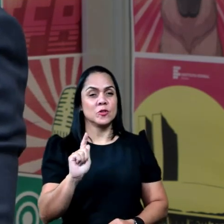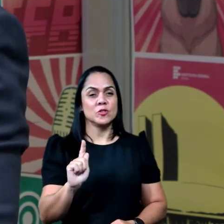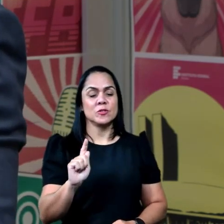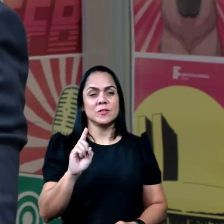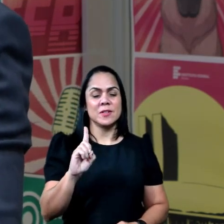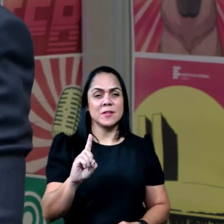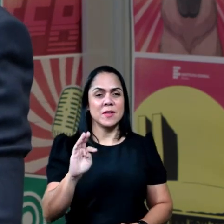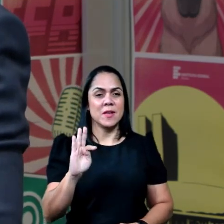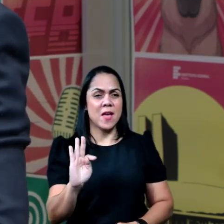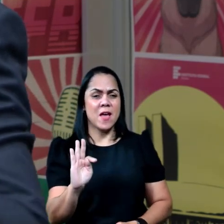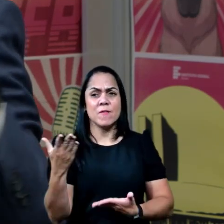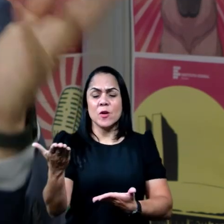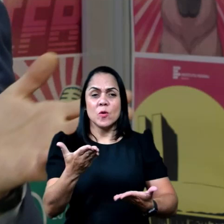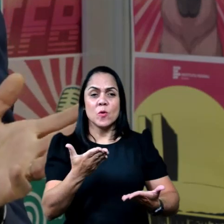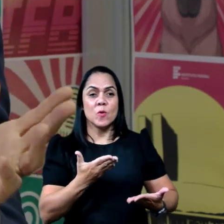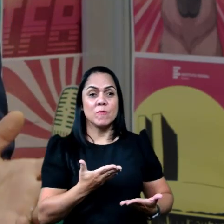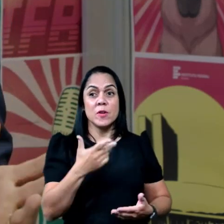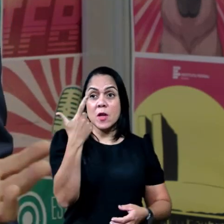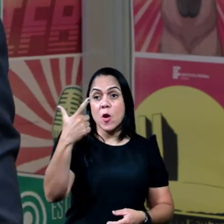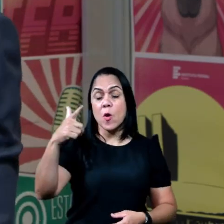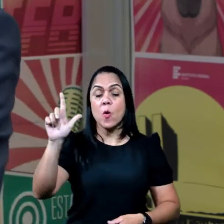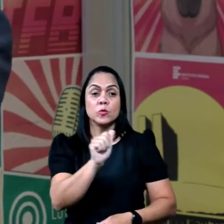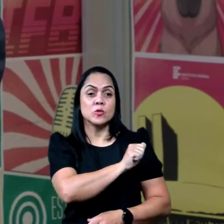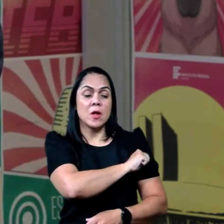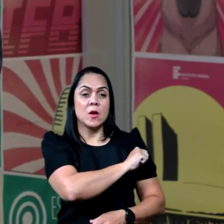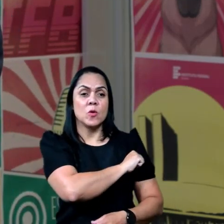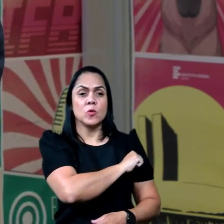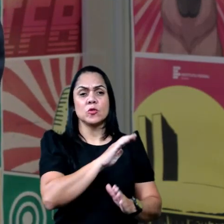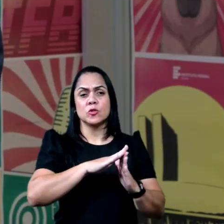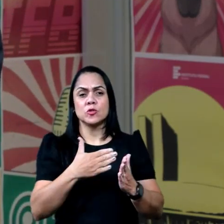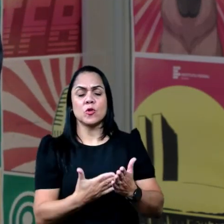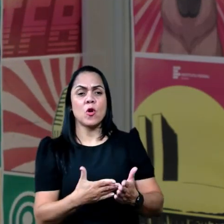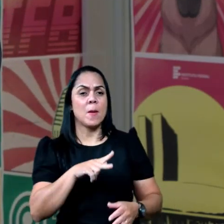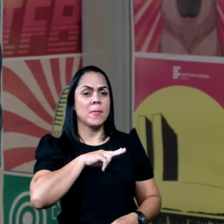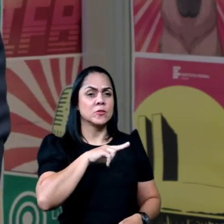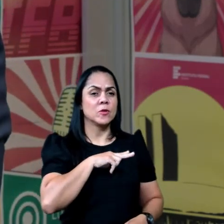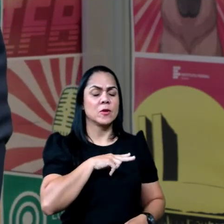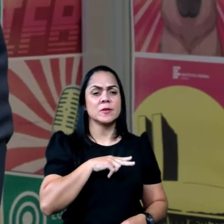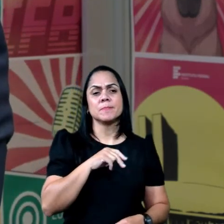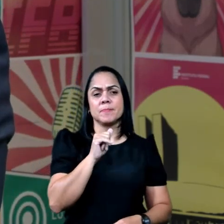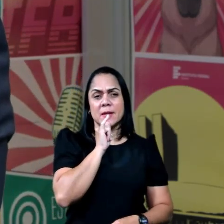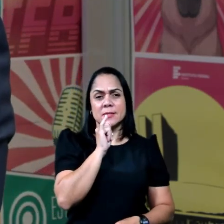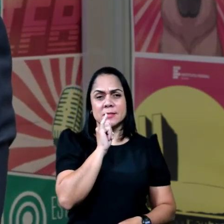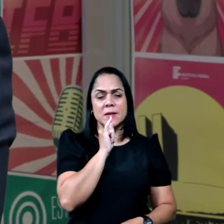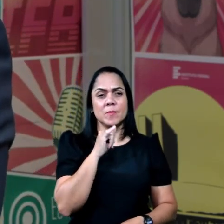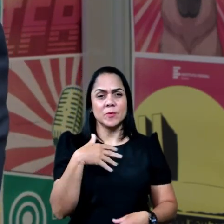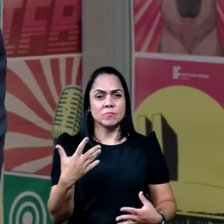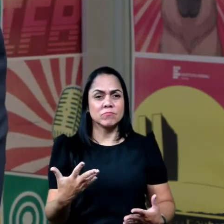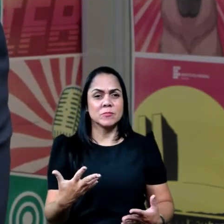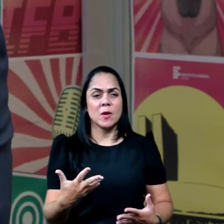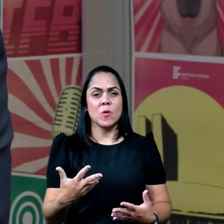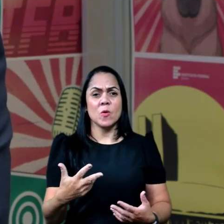convidando alunos de escolas particulares. Aí seria talvez uma questão privada, não teria